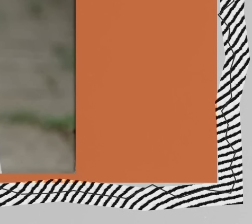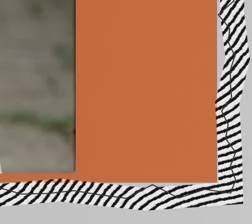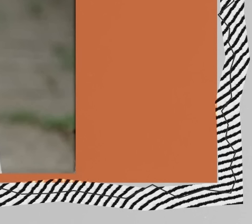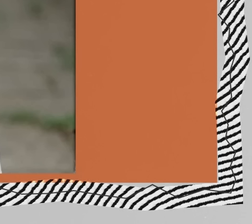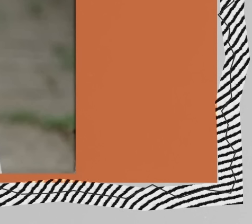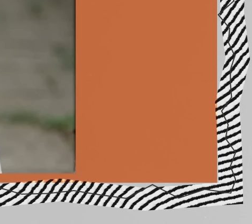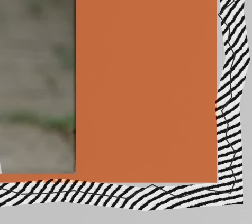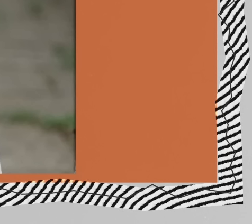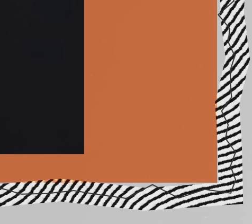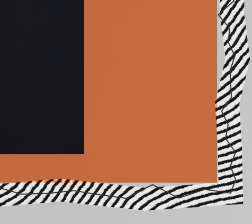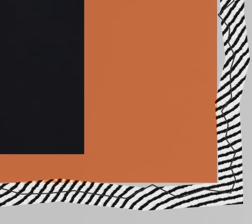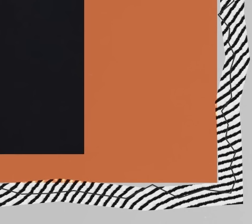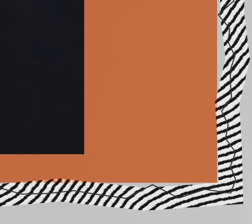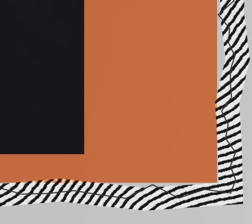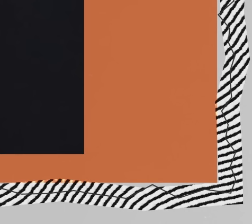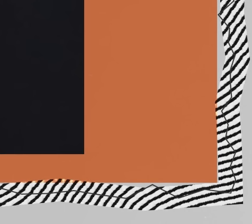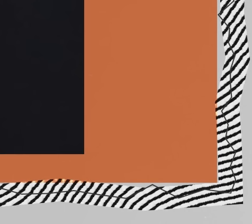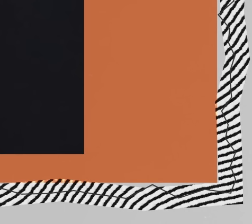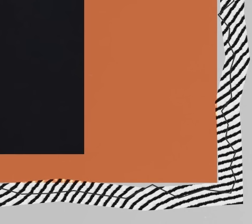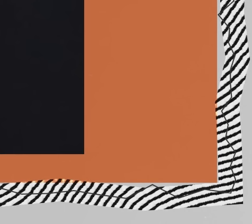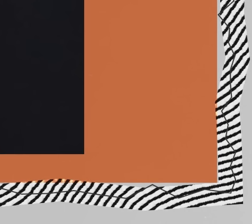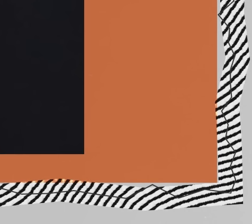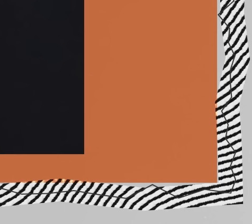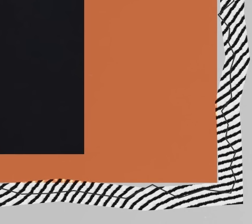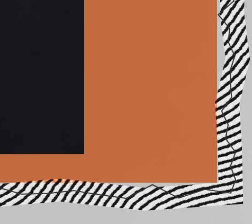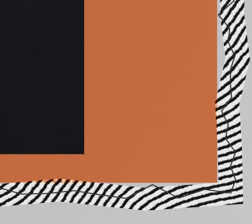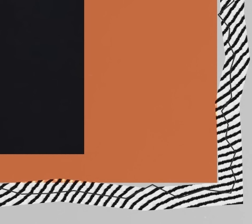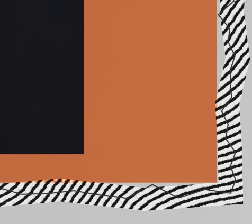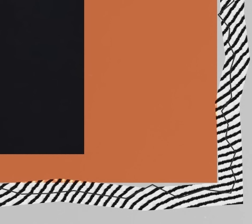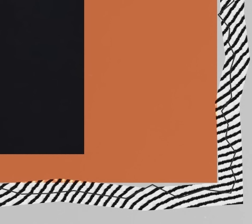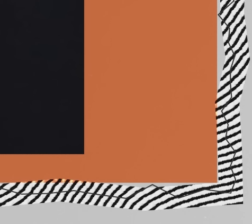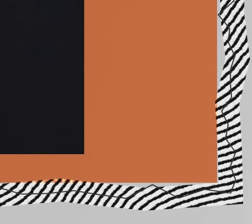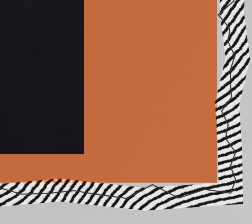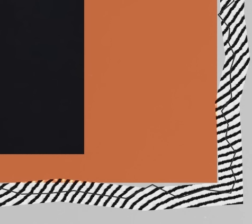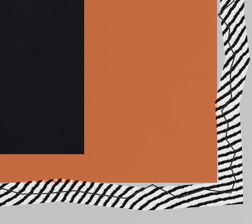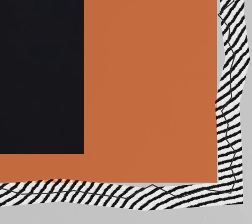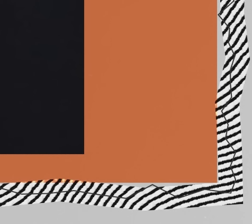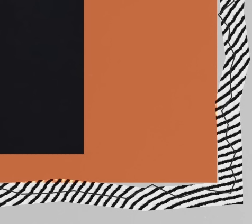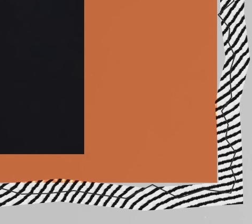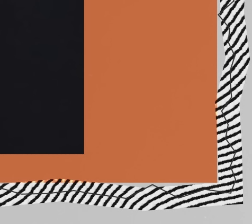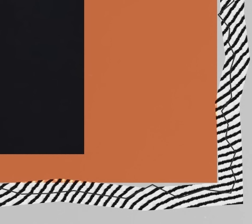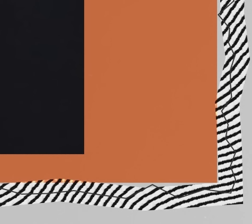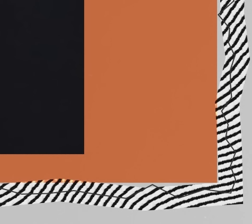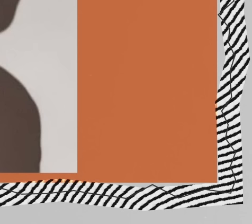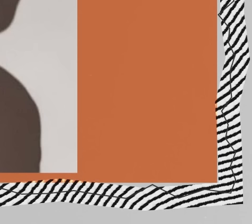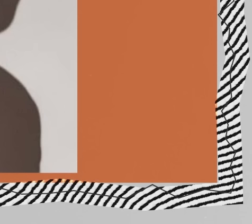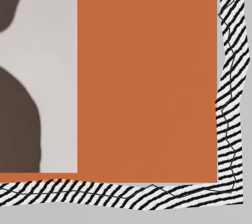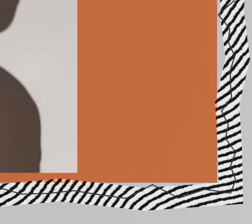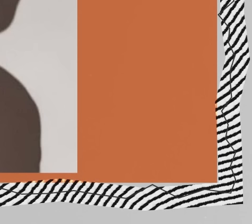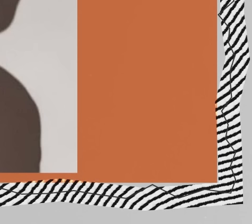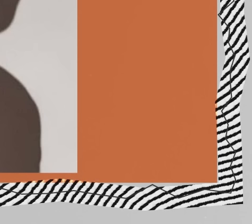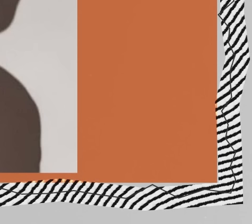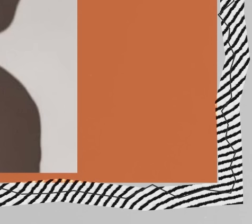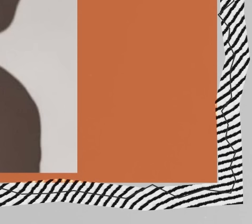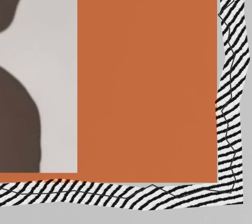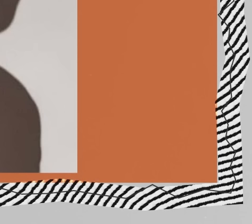saber quem matou Jacques Macalé. Eu quero saber quem matou